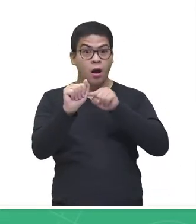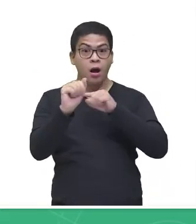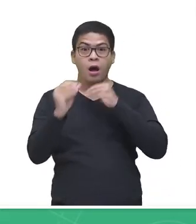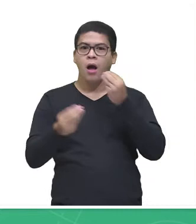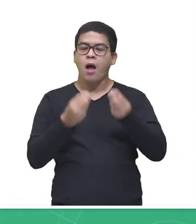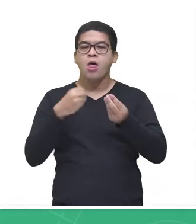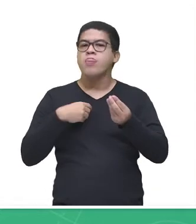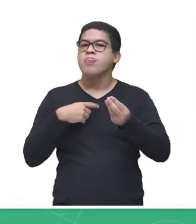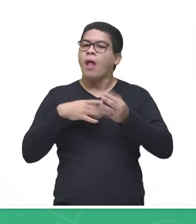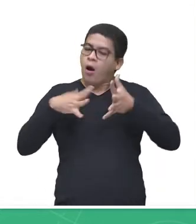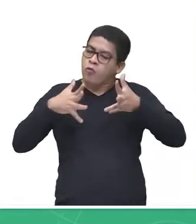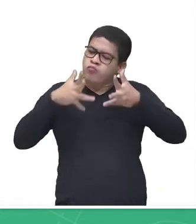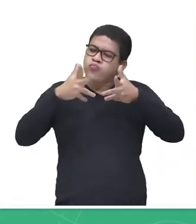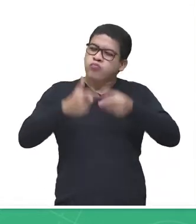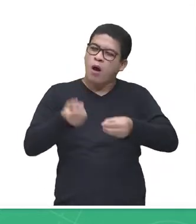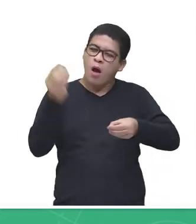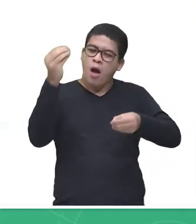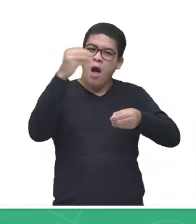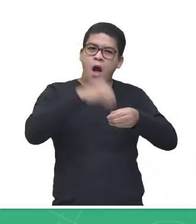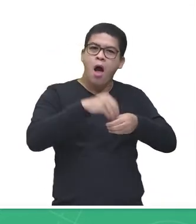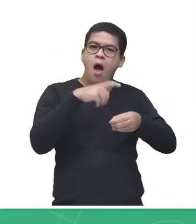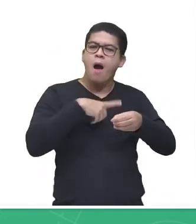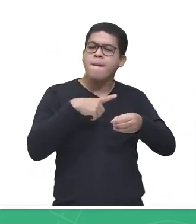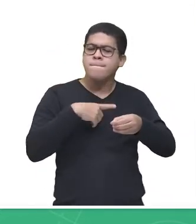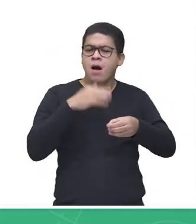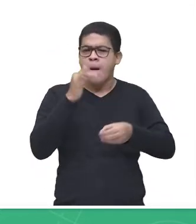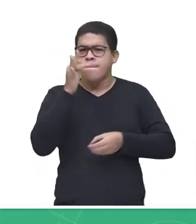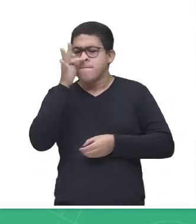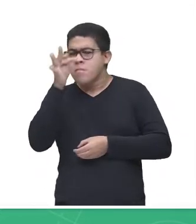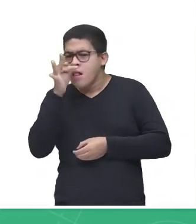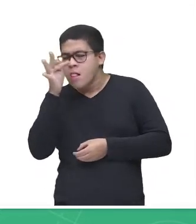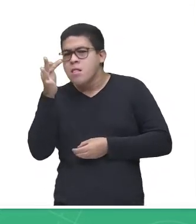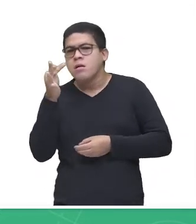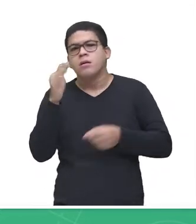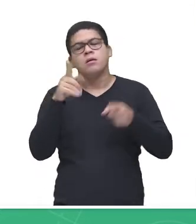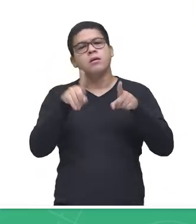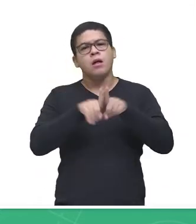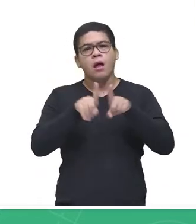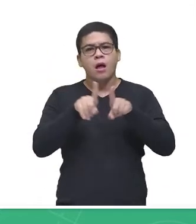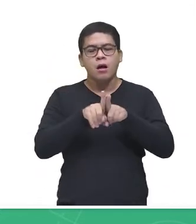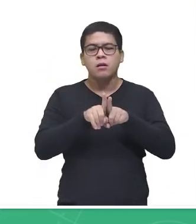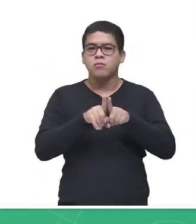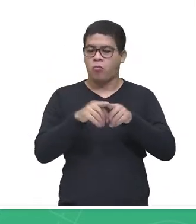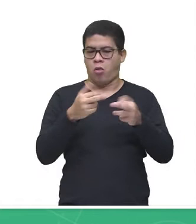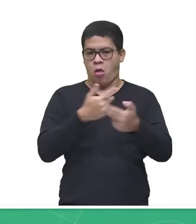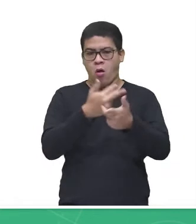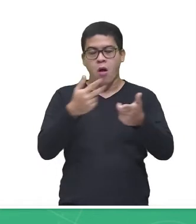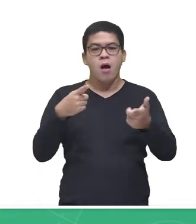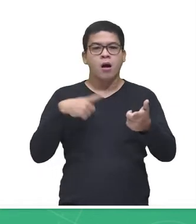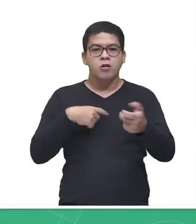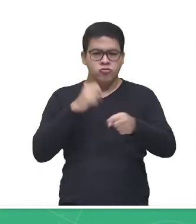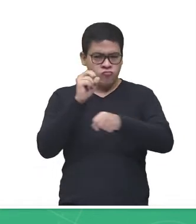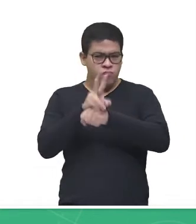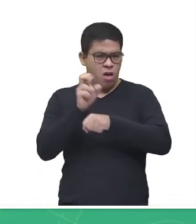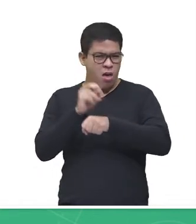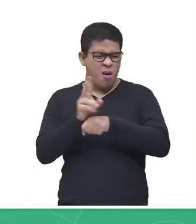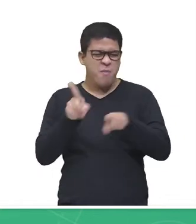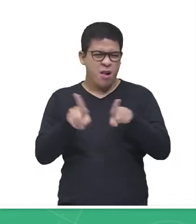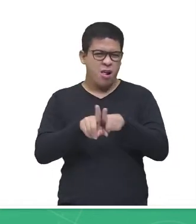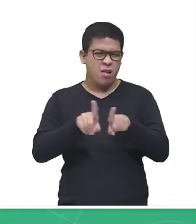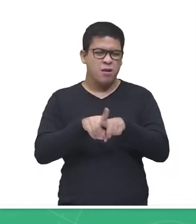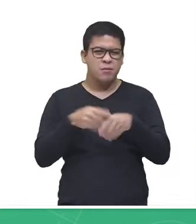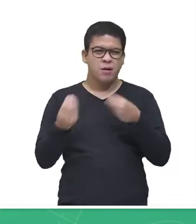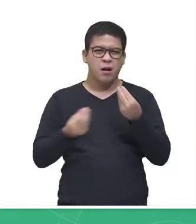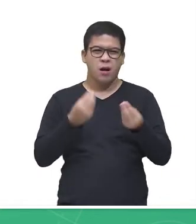eucariotas, né? Animais, plantas, fungos e a maioria dos protistas, assim como os cloroplastos.